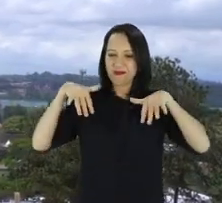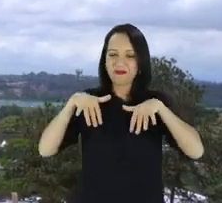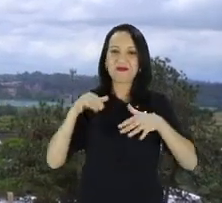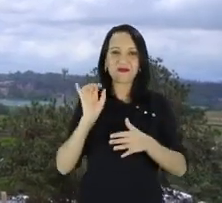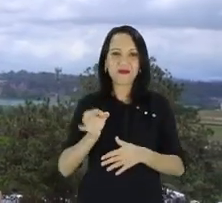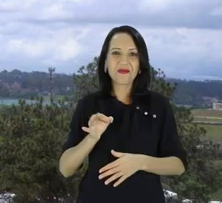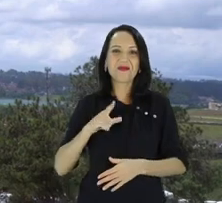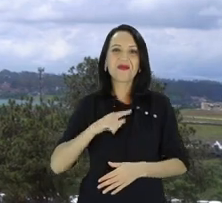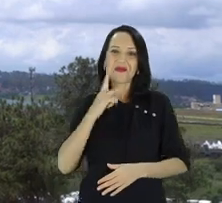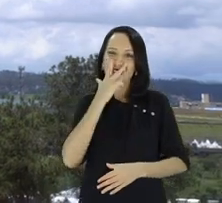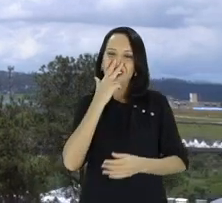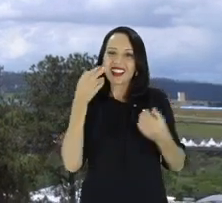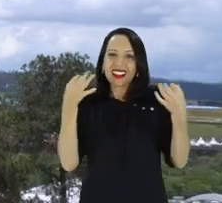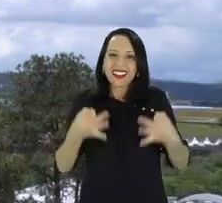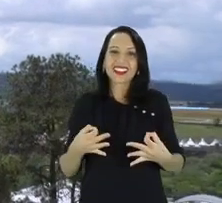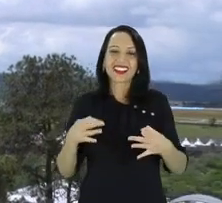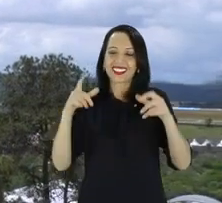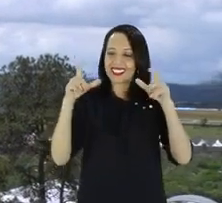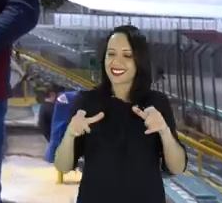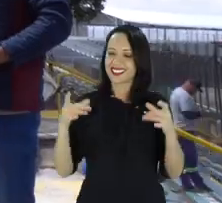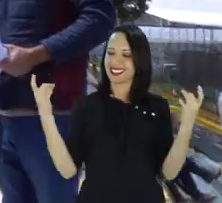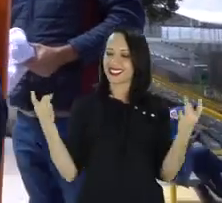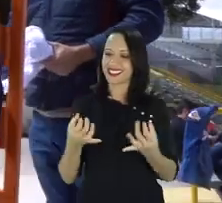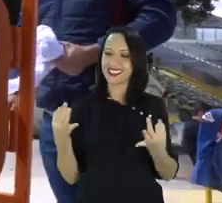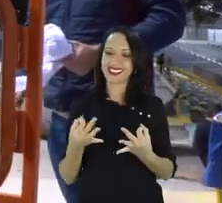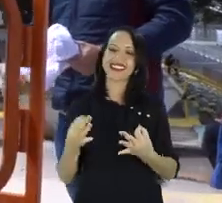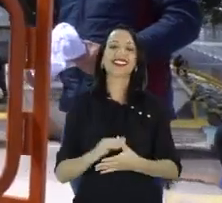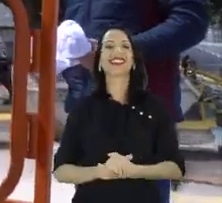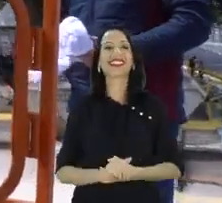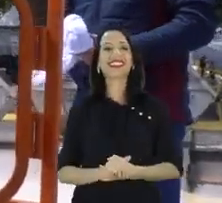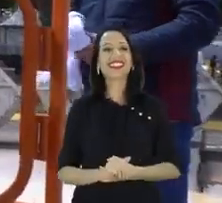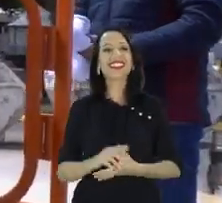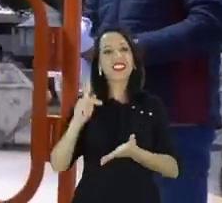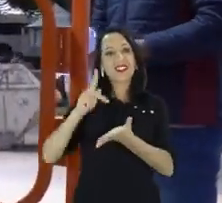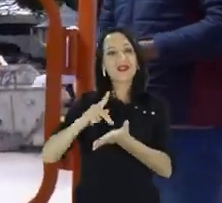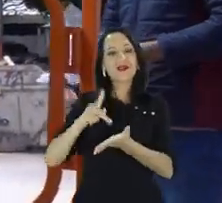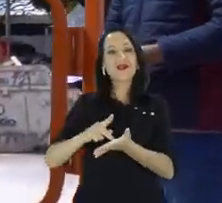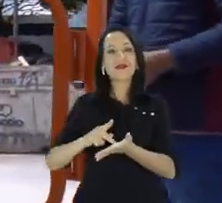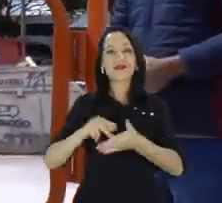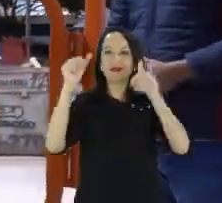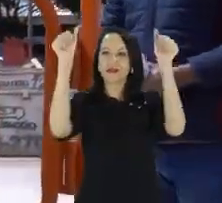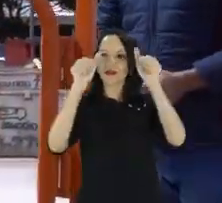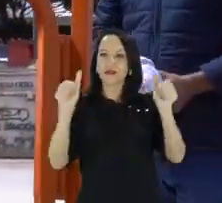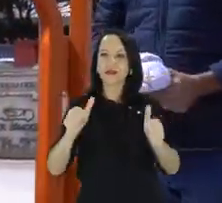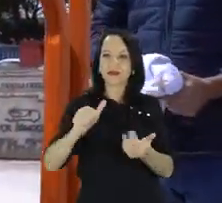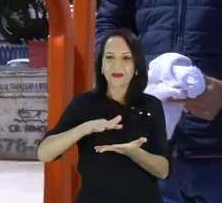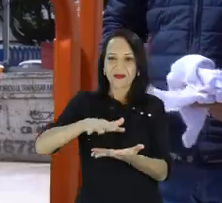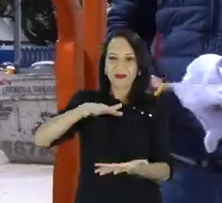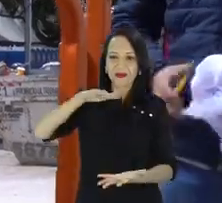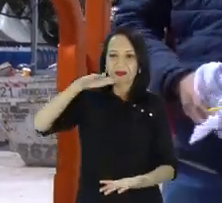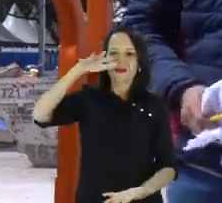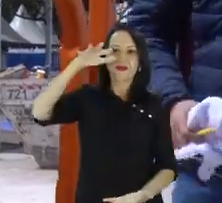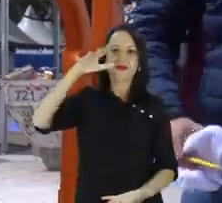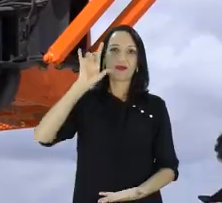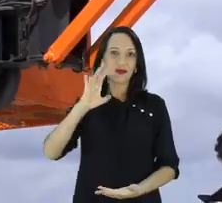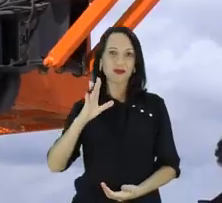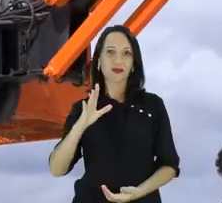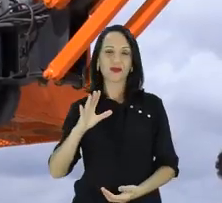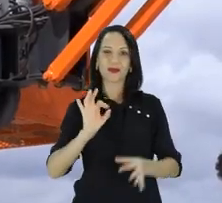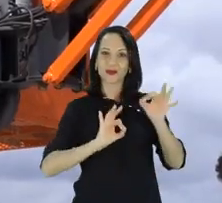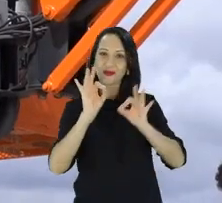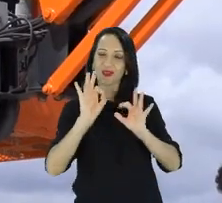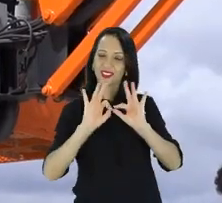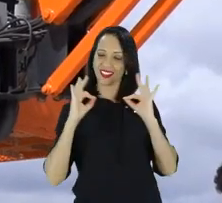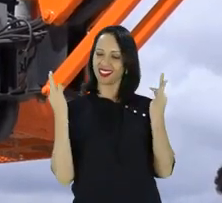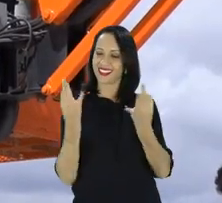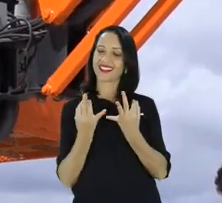de alguma forma Acho que chegou no lugar perfeito na verdade a partir do momento que essa obra foi ampliada ela deixou de ser só um